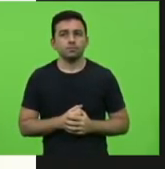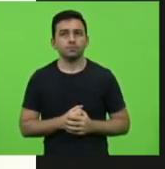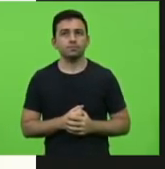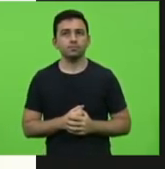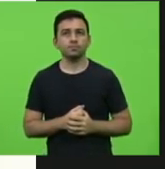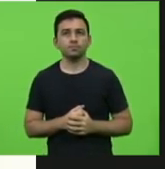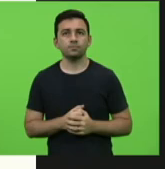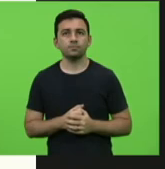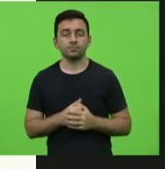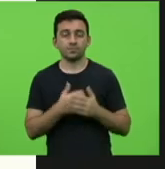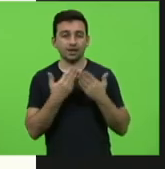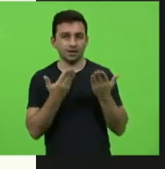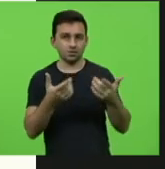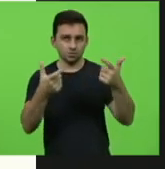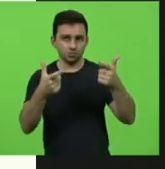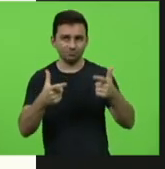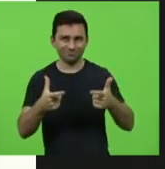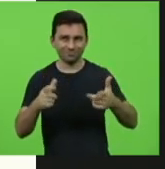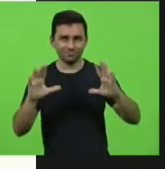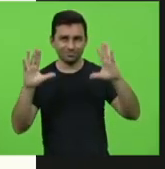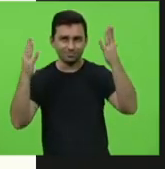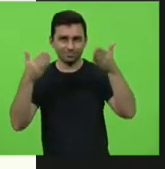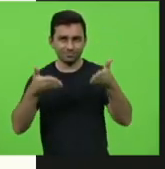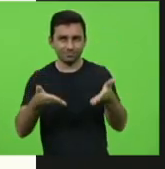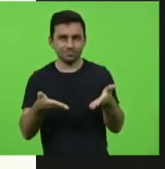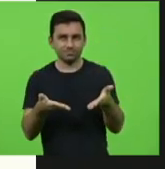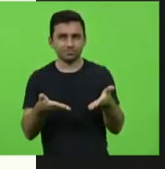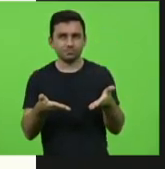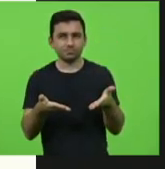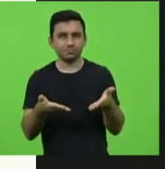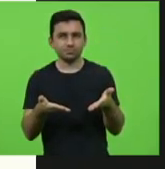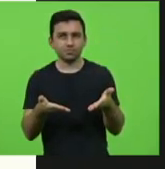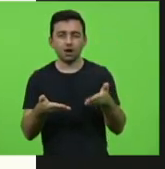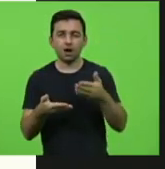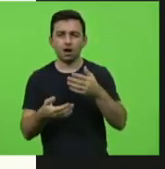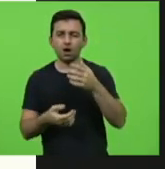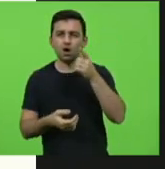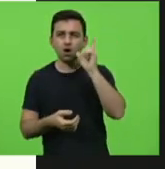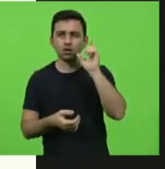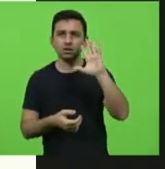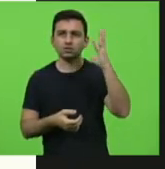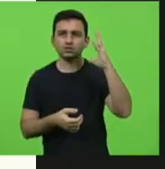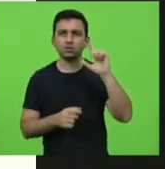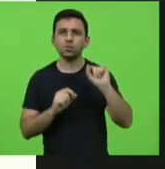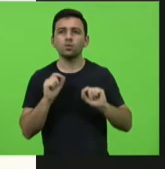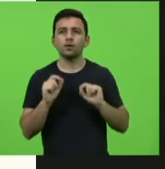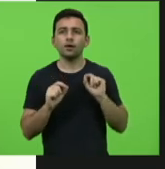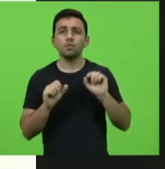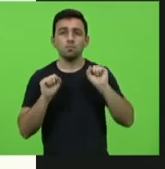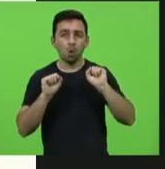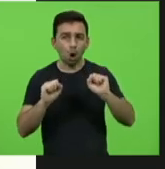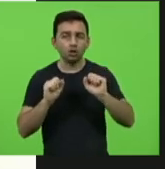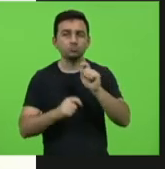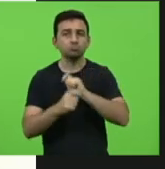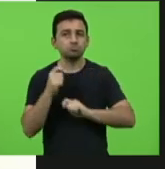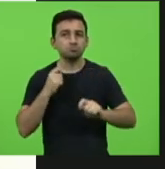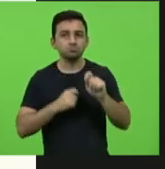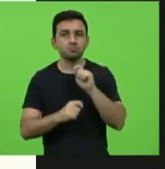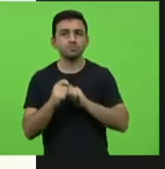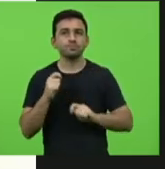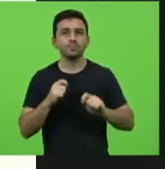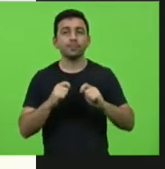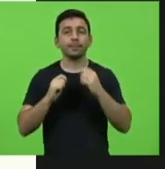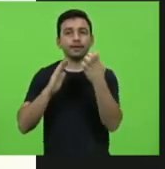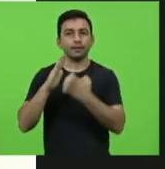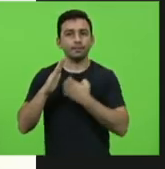esse centro de eventos, segundo o que aconteceu ontem, pode ser administrado por uma